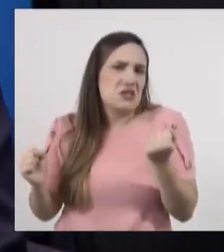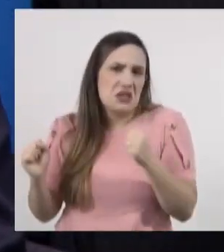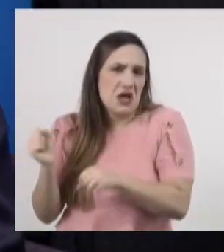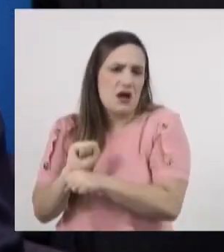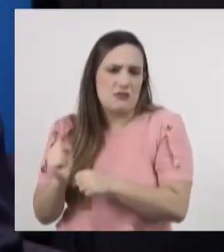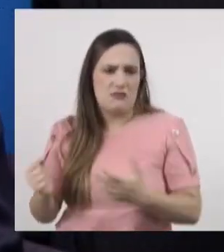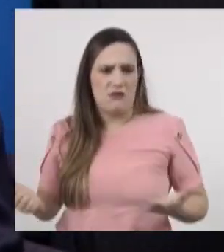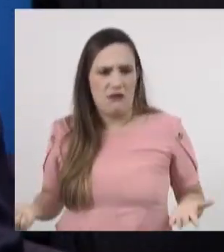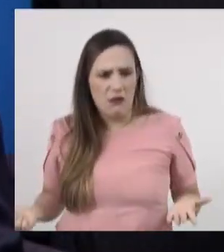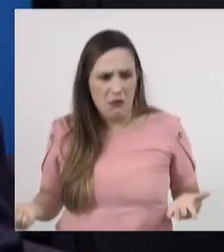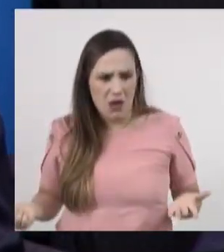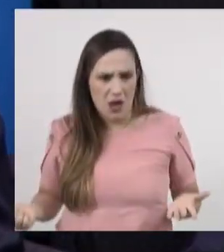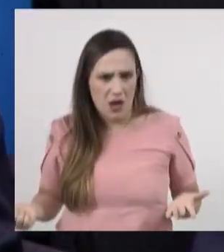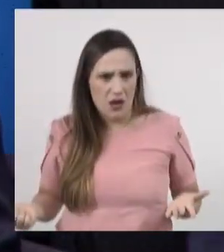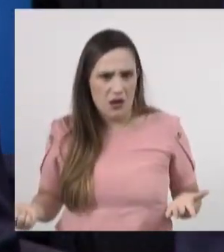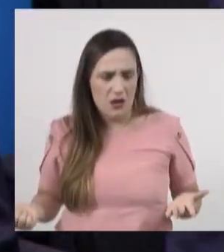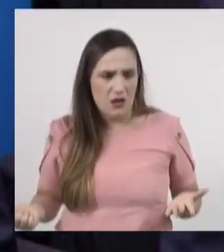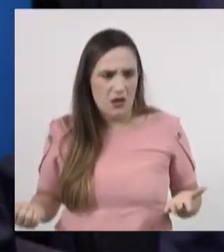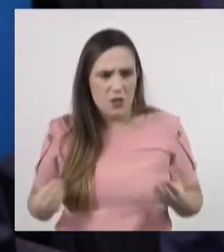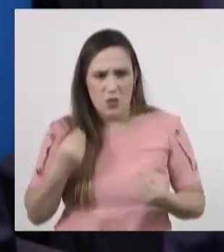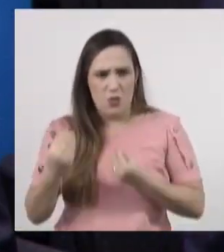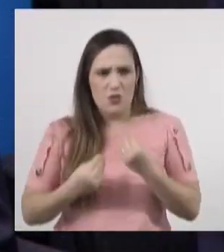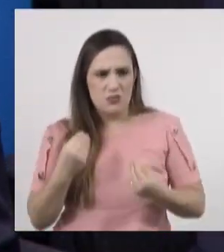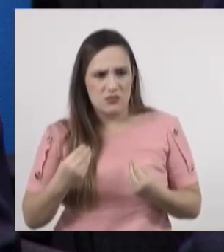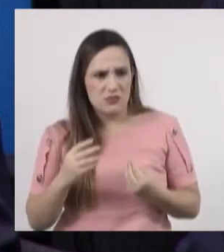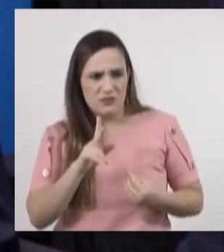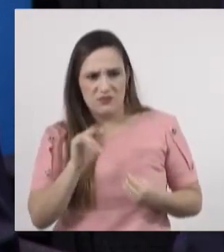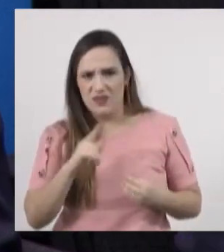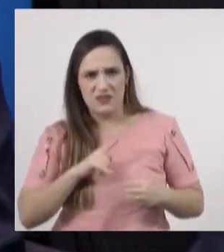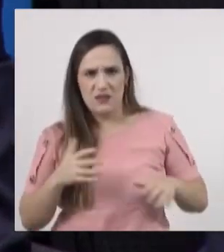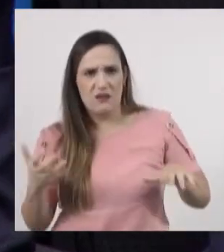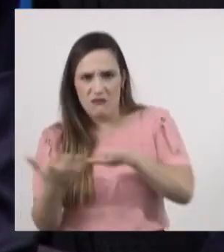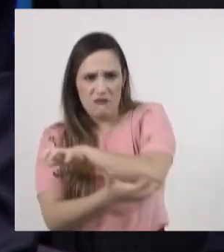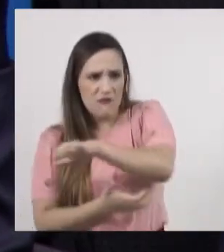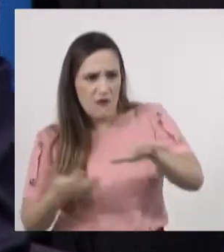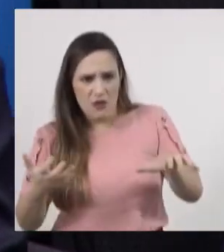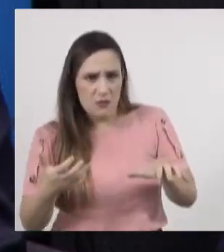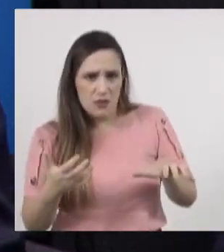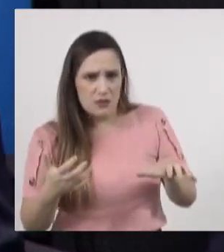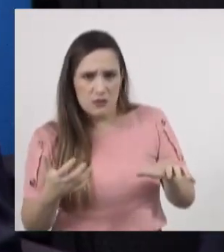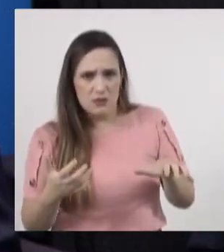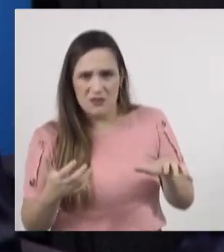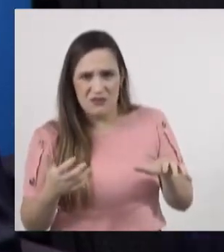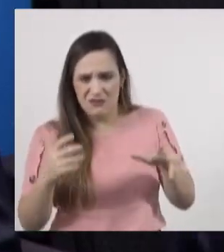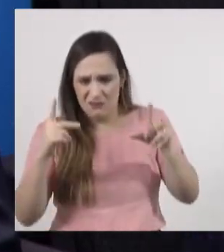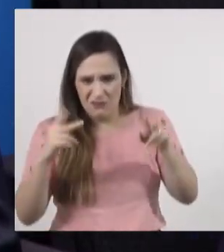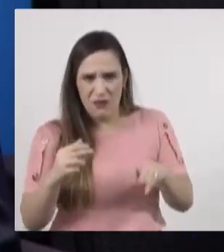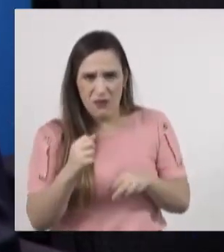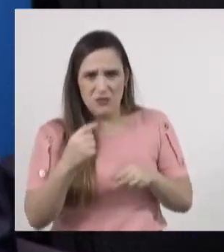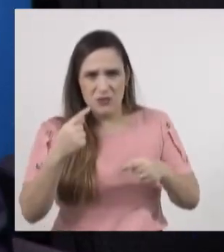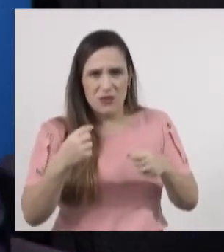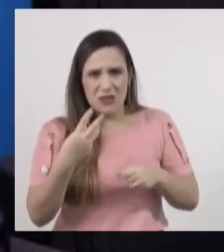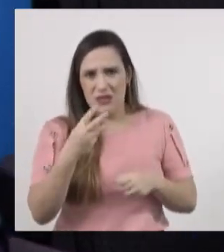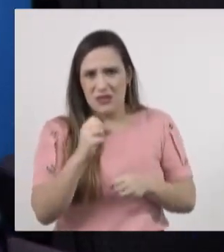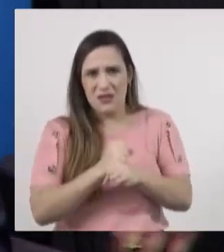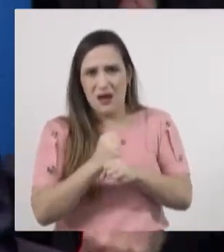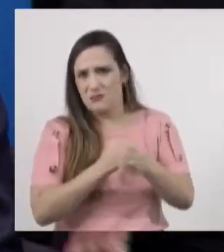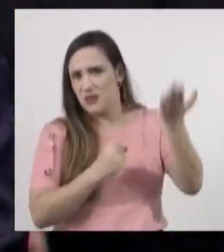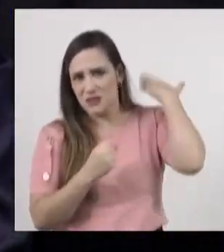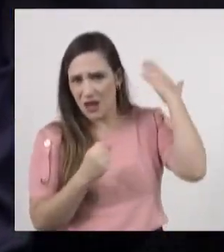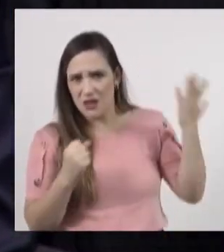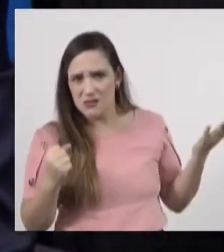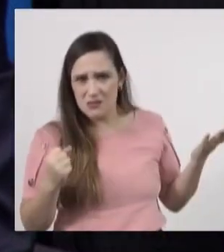dá para pensar que nós vamos ter uma reforma vocacionada há 30 anos atrás do que nós discutimos, porque nós já evoluímos,